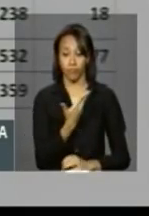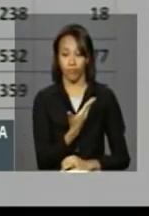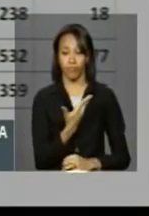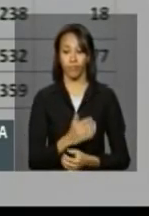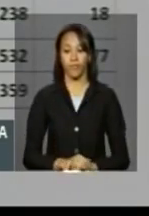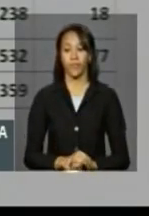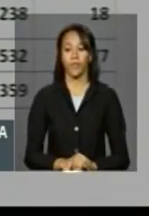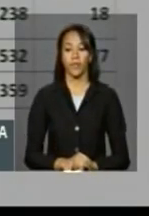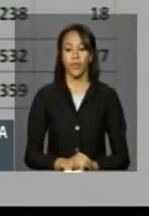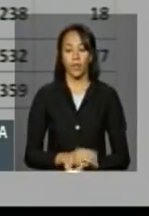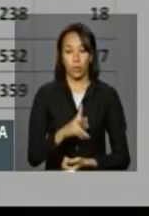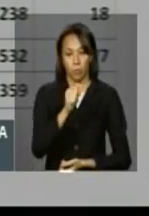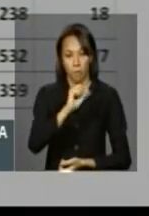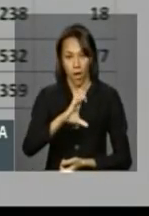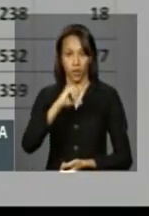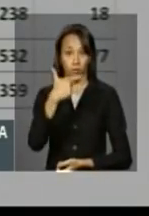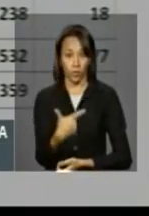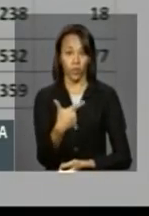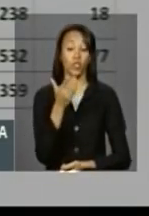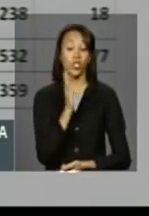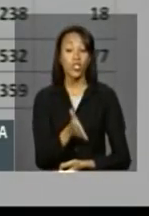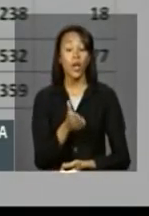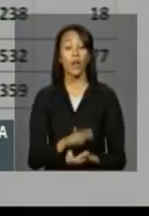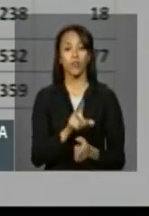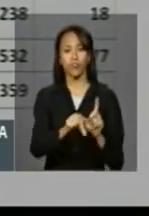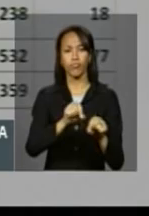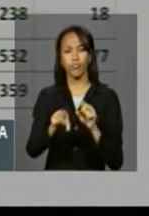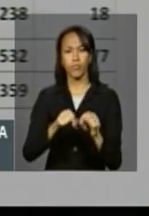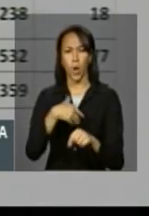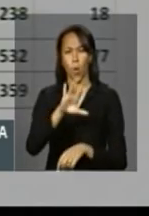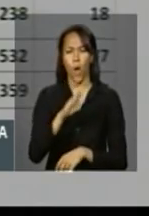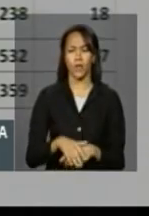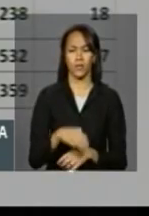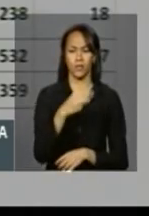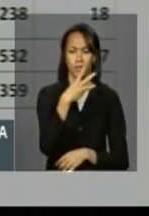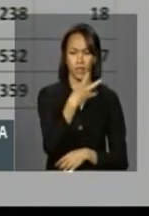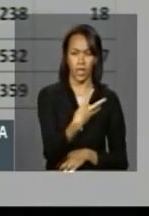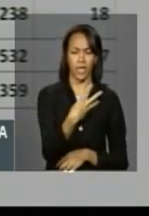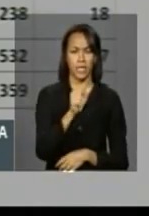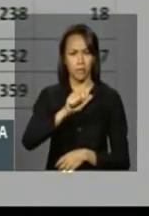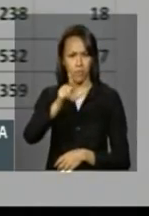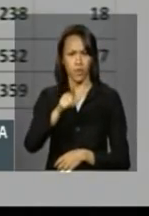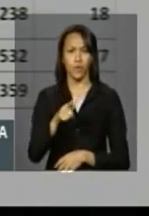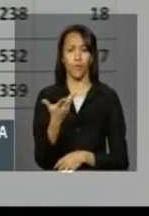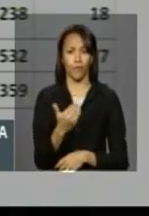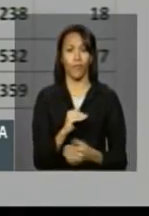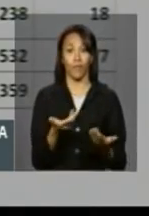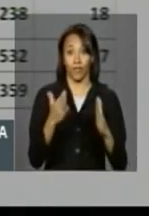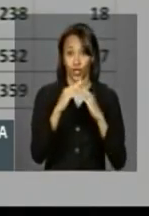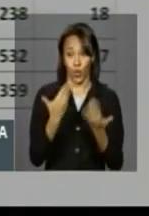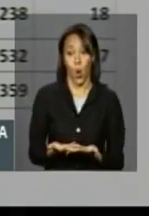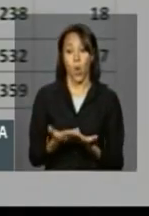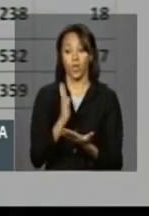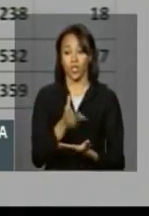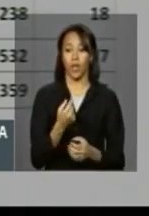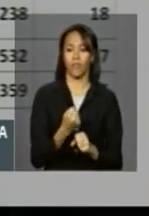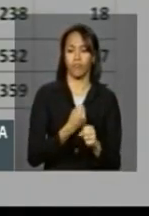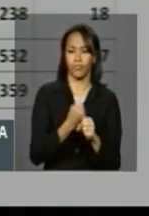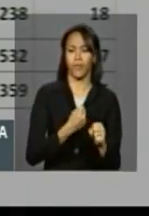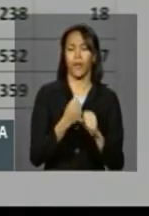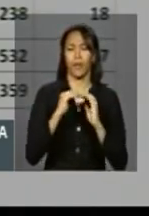nós selecionamos e contratamos quase 3 mil creches, dessas 771 já em obras,